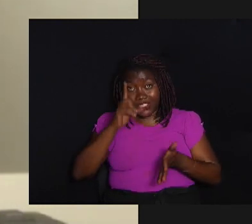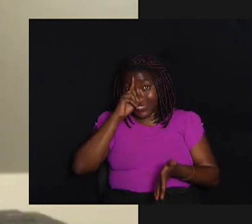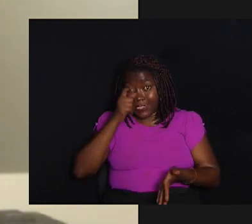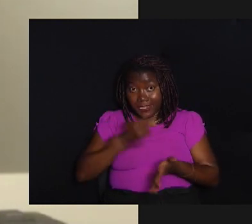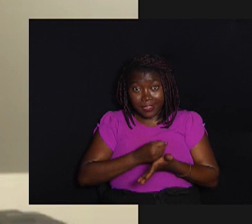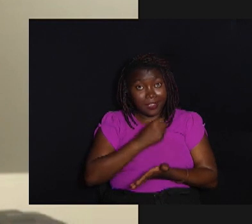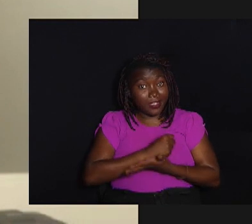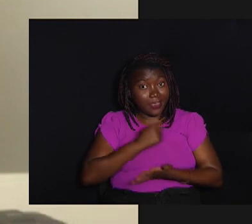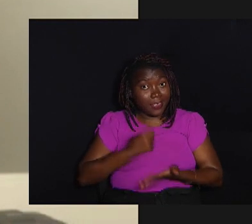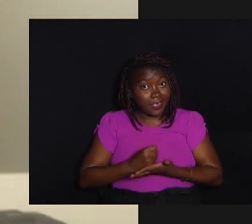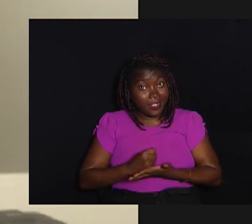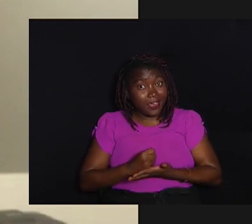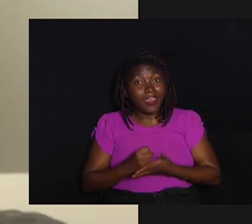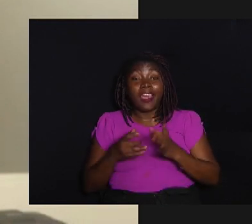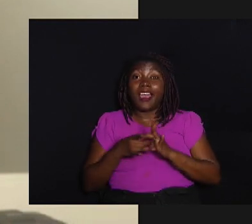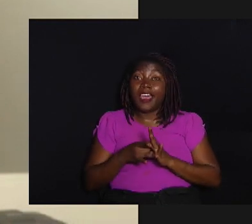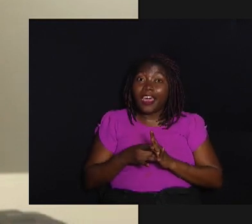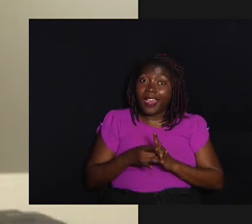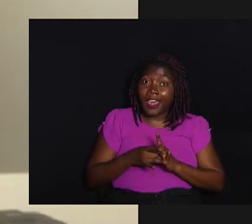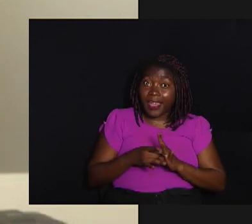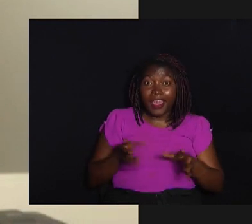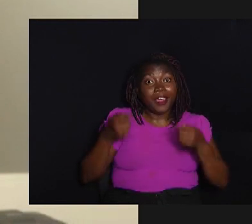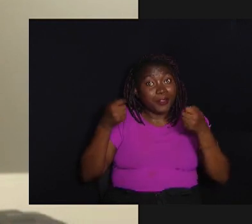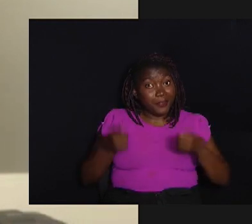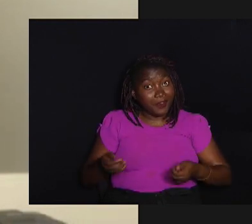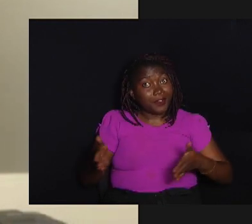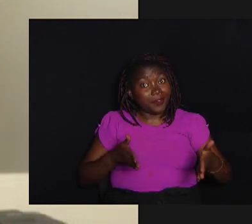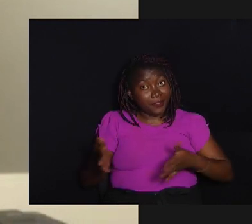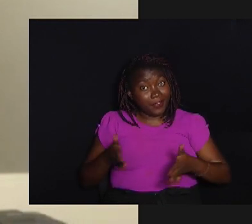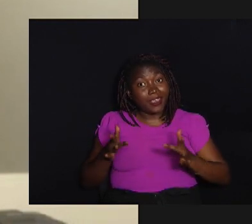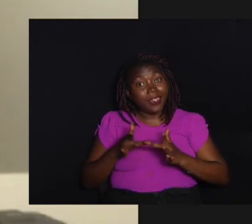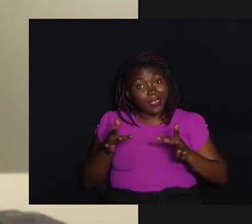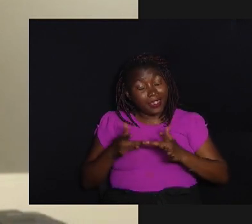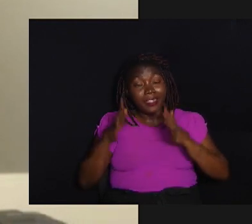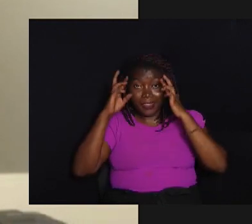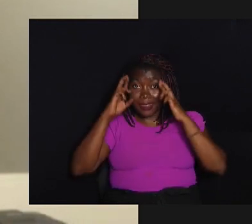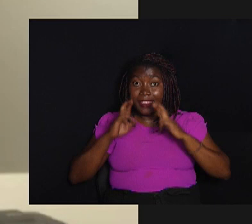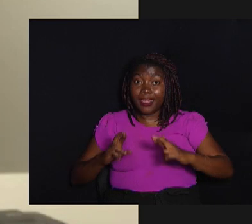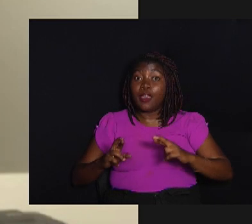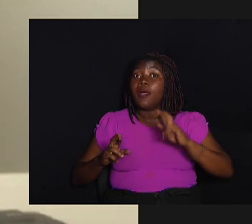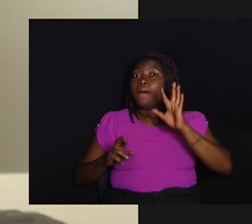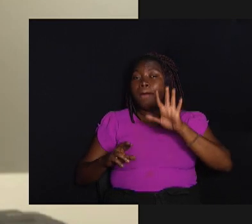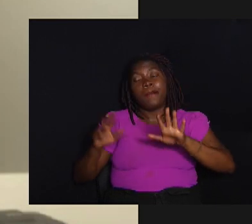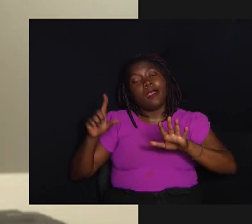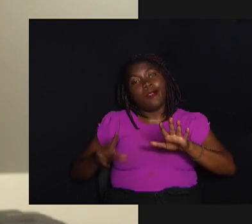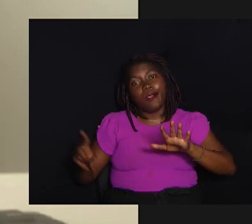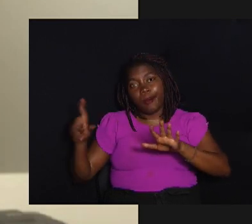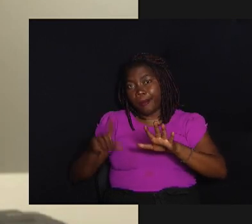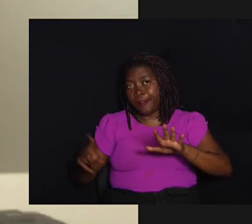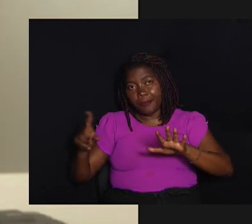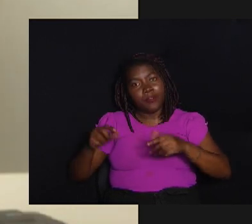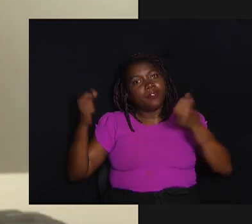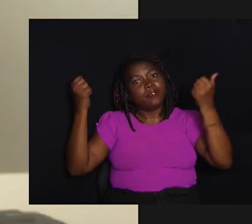homologada, que autorize, que fixe esse período de convivência que deve ser respeitado. Mas, óbvio que a gente frisa